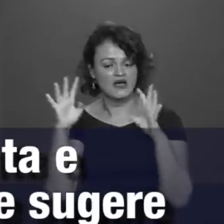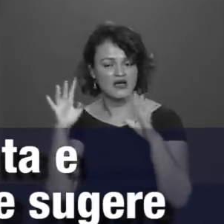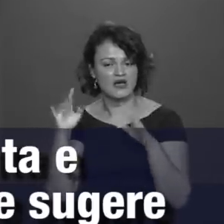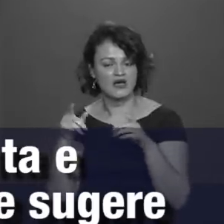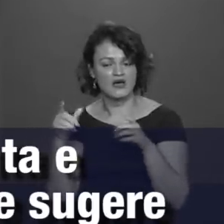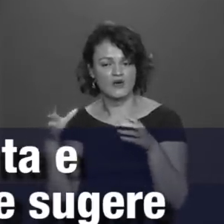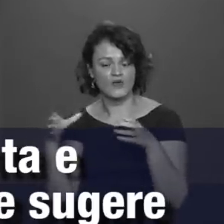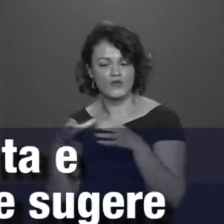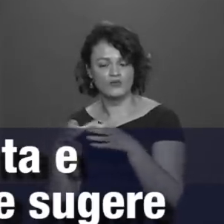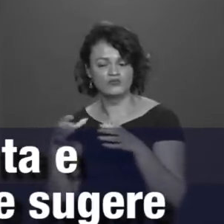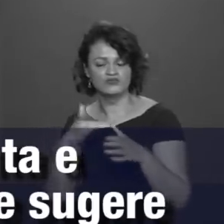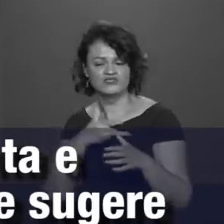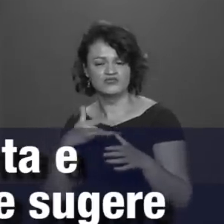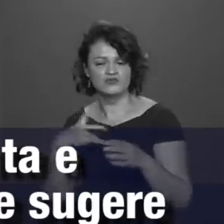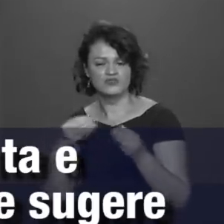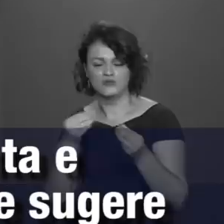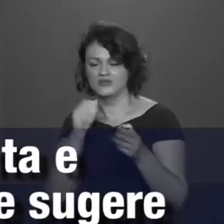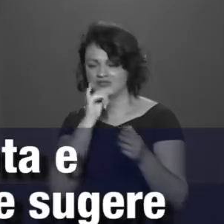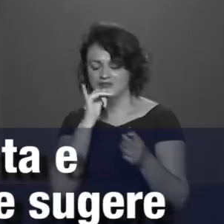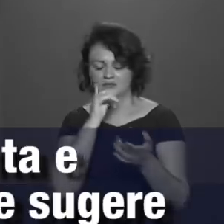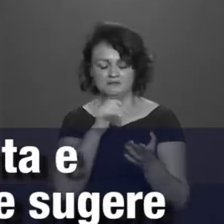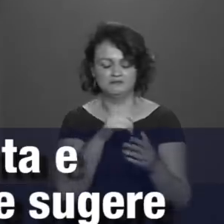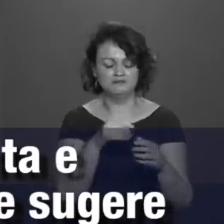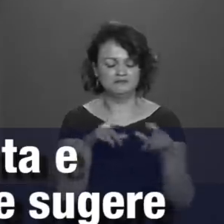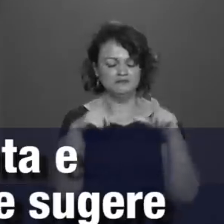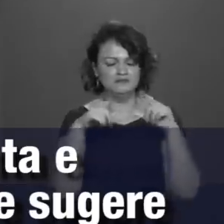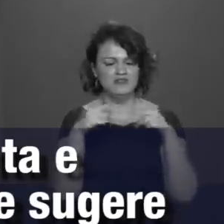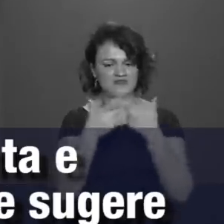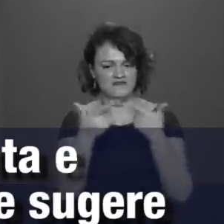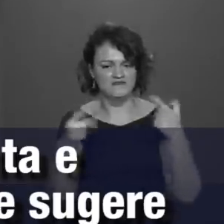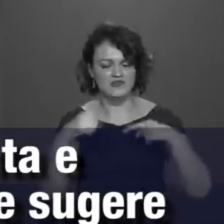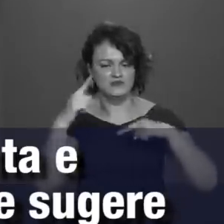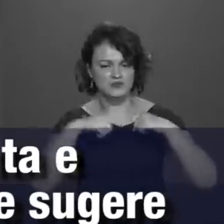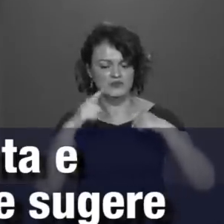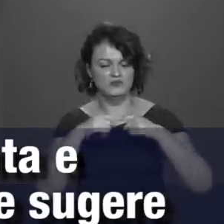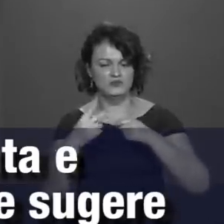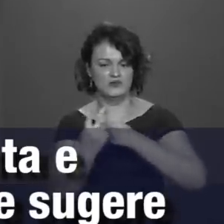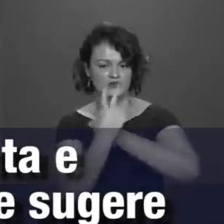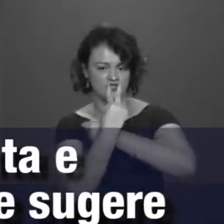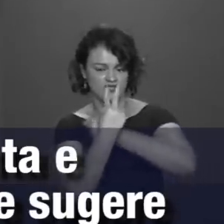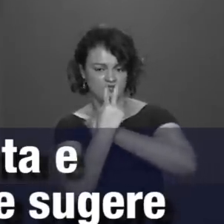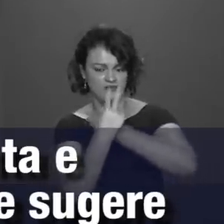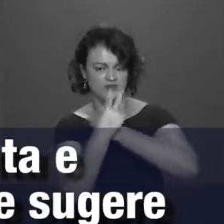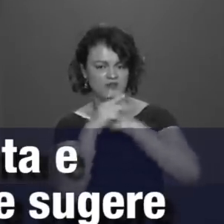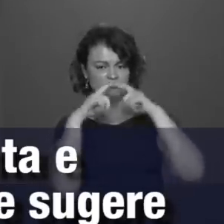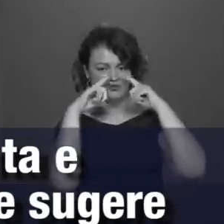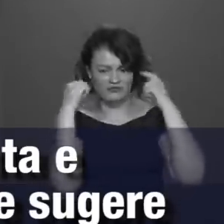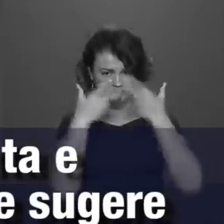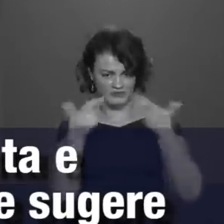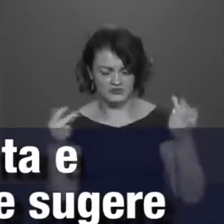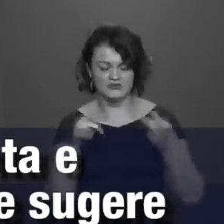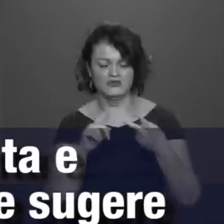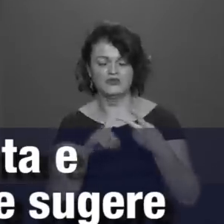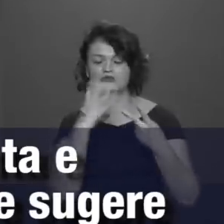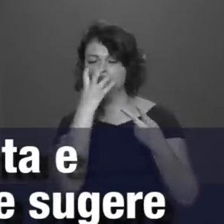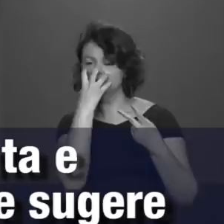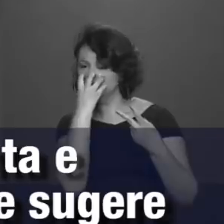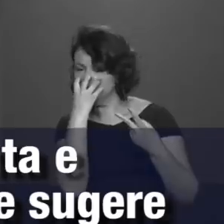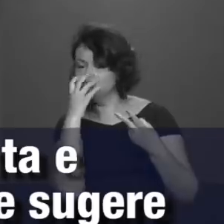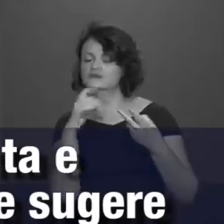sua opinião e compartilhe para que a vontade do povo brasileiro seja conhecida. Inscreva-se no canal